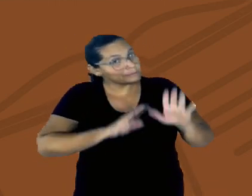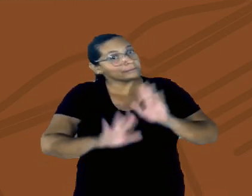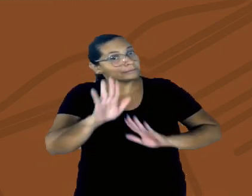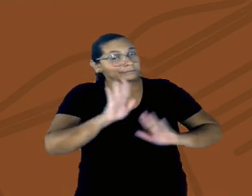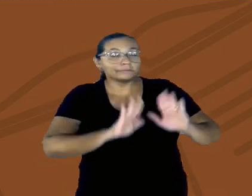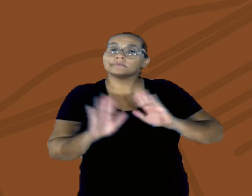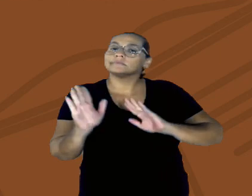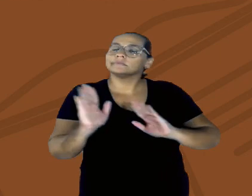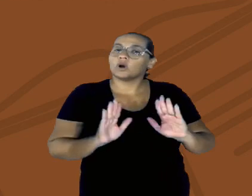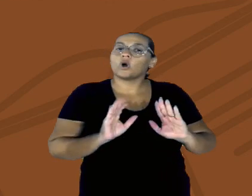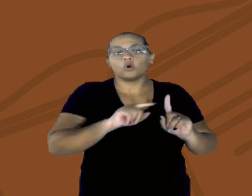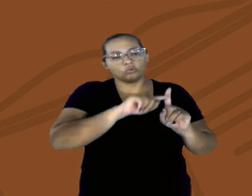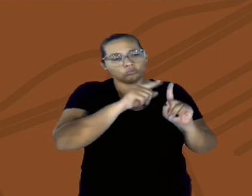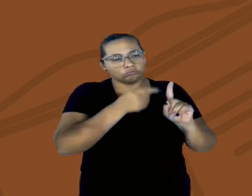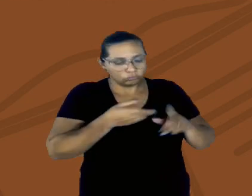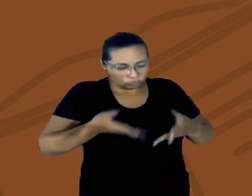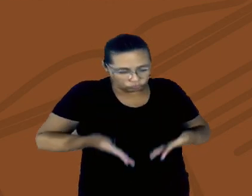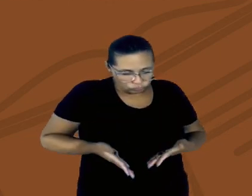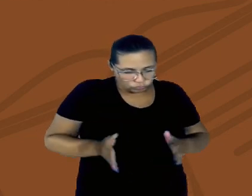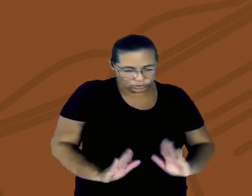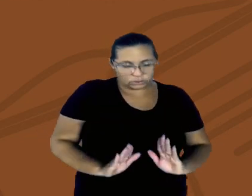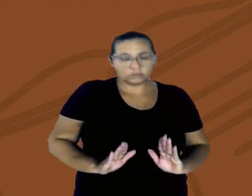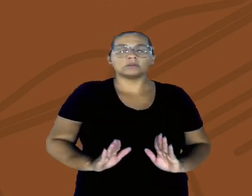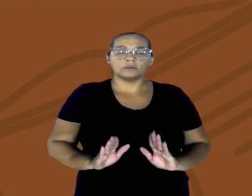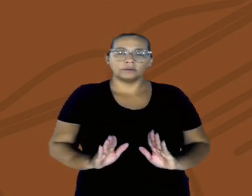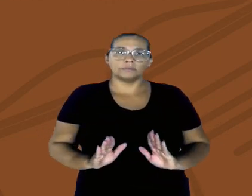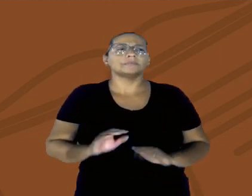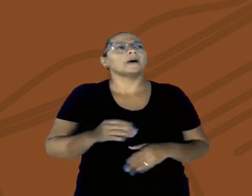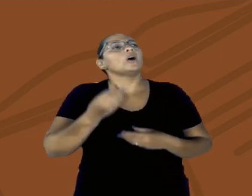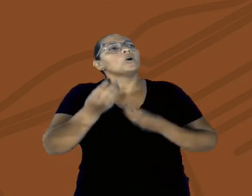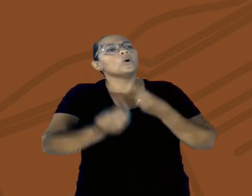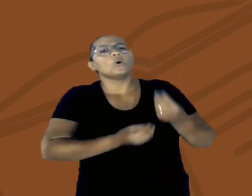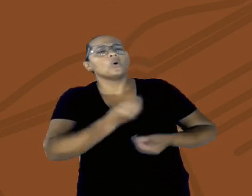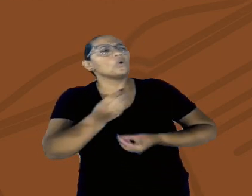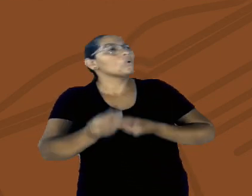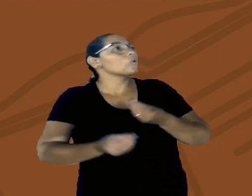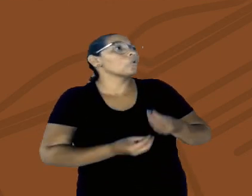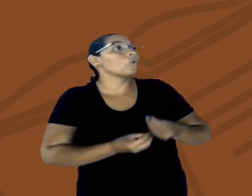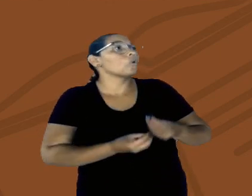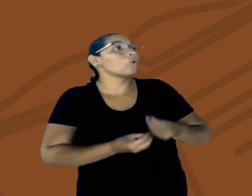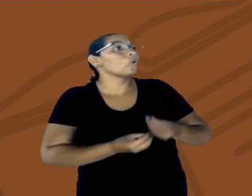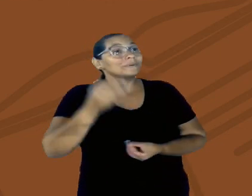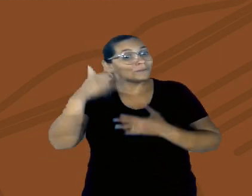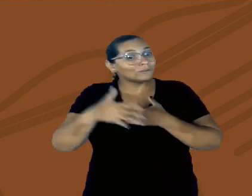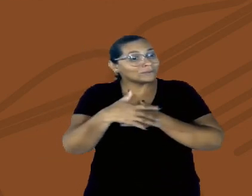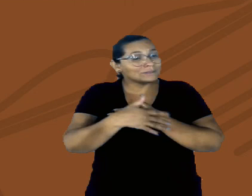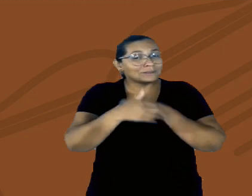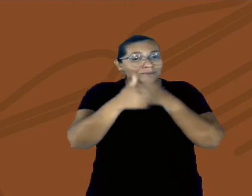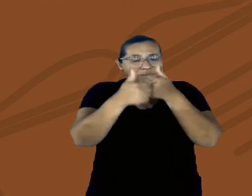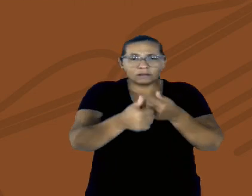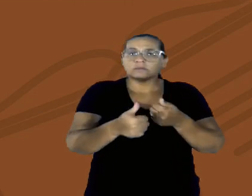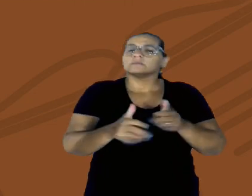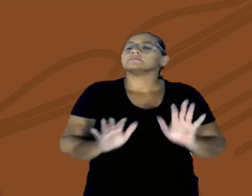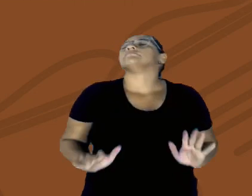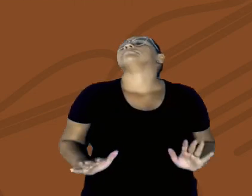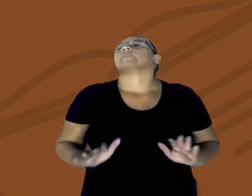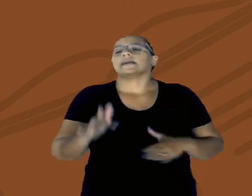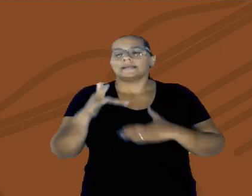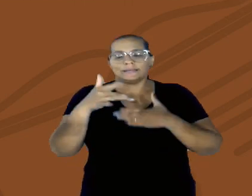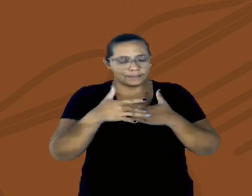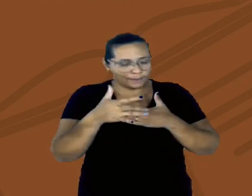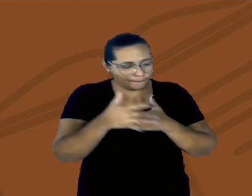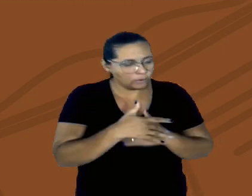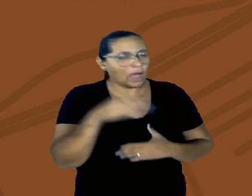ou durante o parto. Ô professor, e o diagnóstico? O diagnóstico se dá feitos por meio do teste rápido,